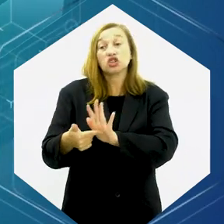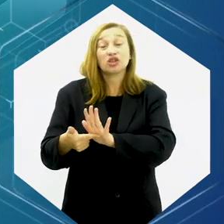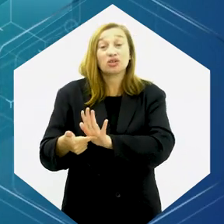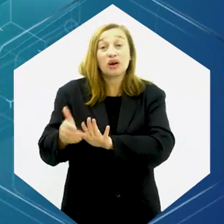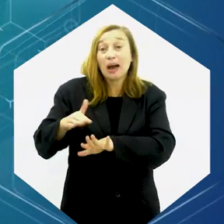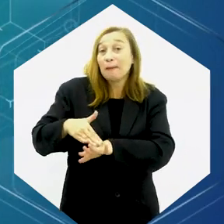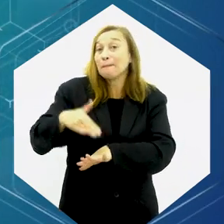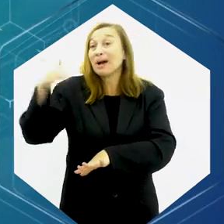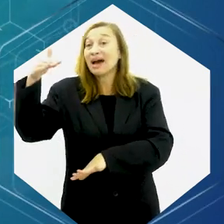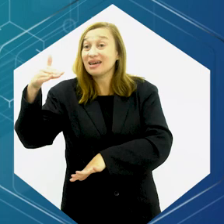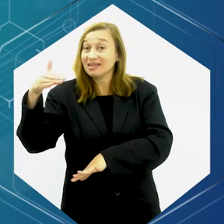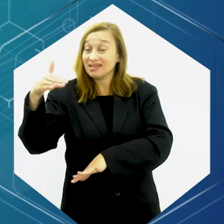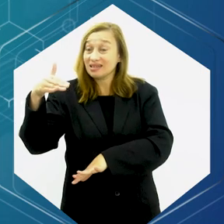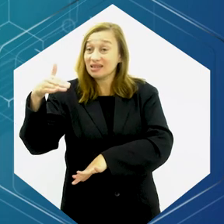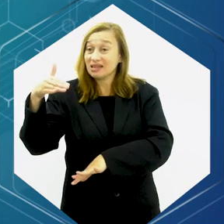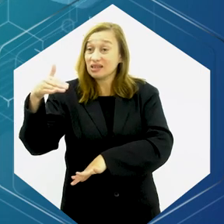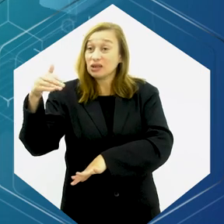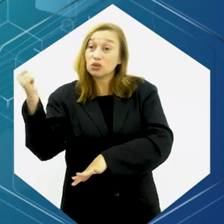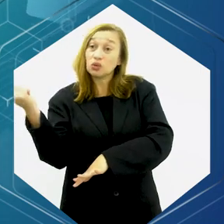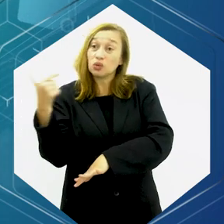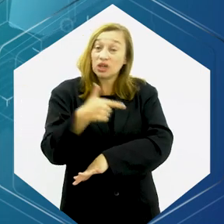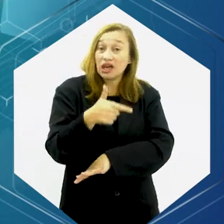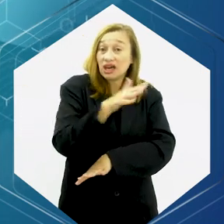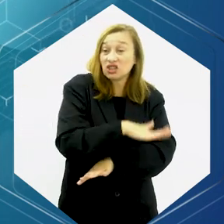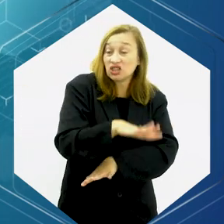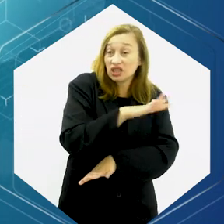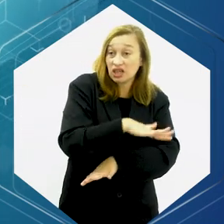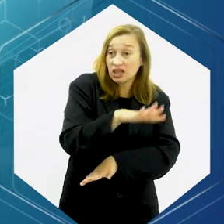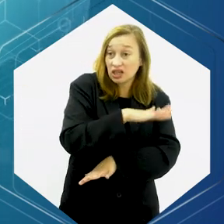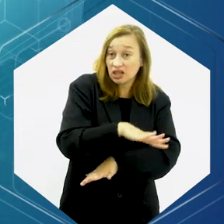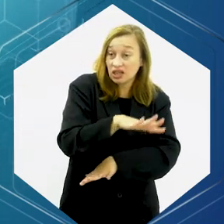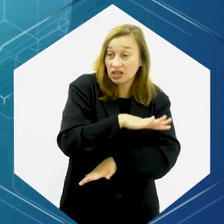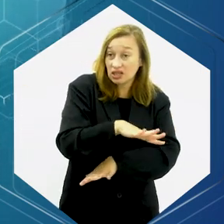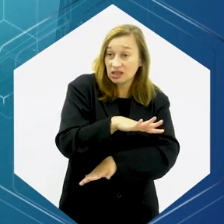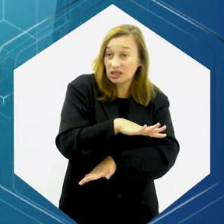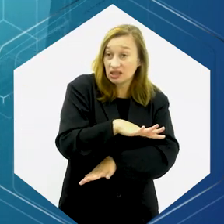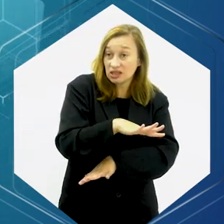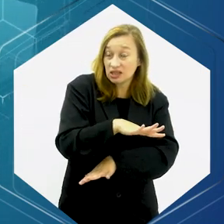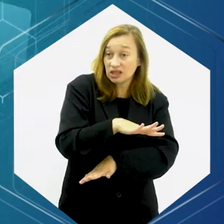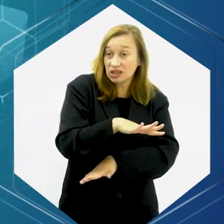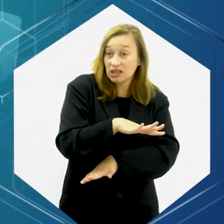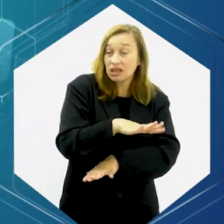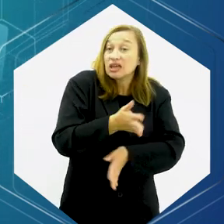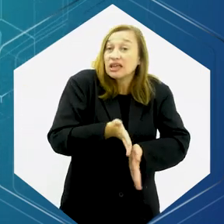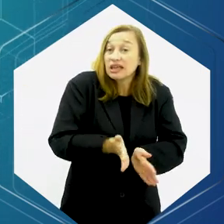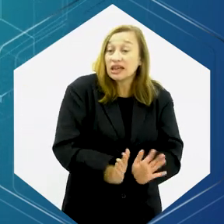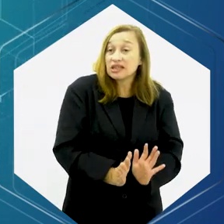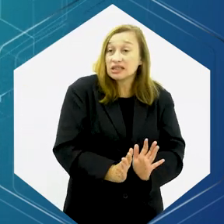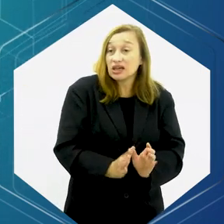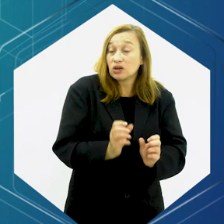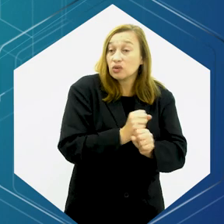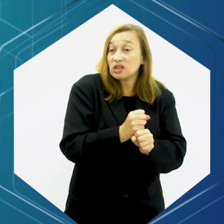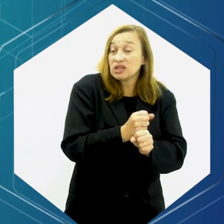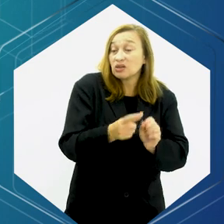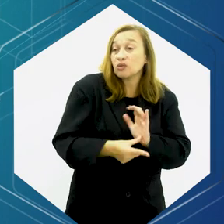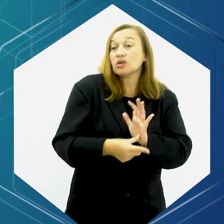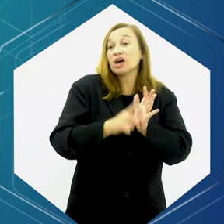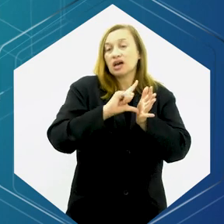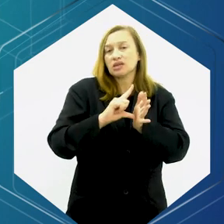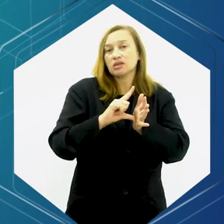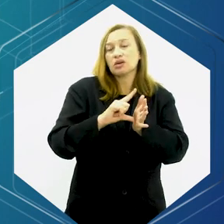trajetória superior eh do que eh as crianças que nasceram nos anos anteriores né